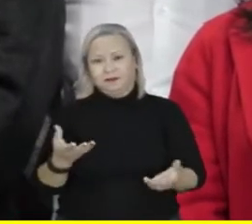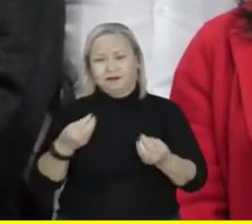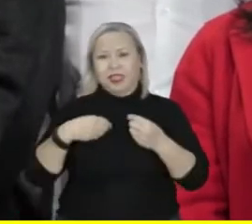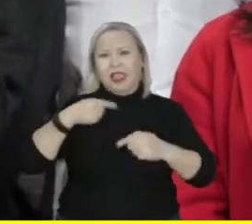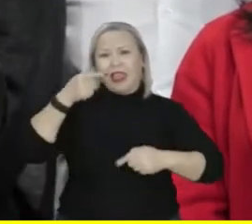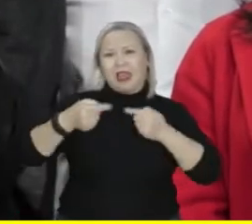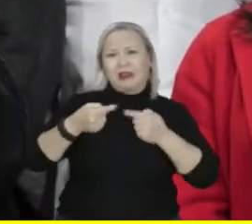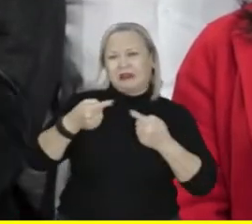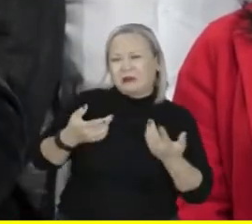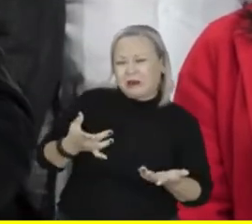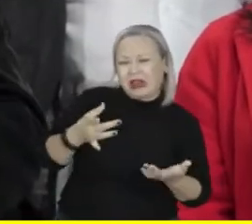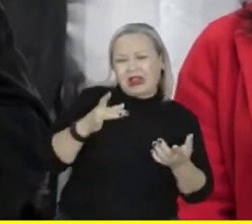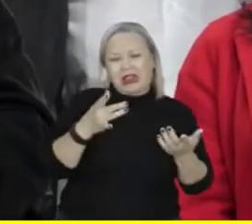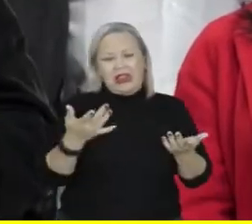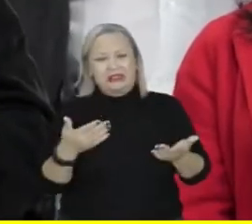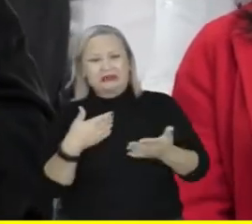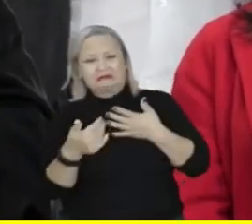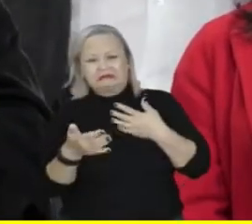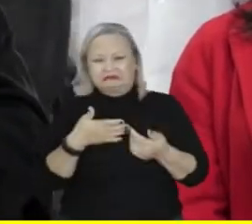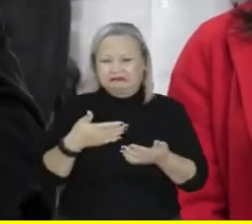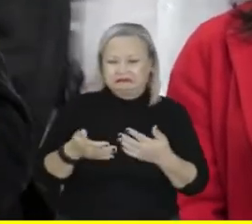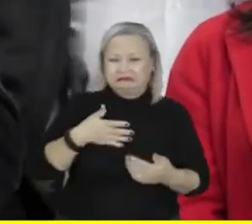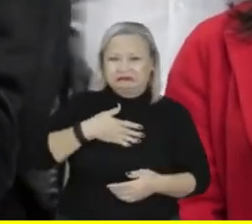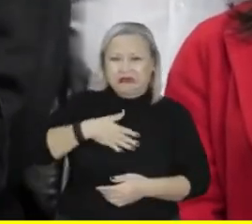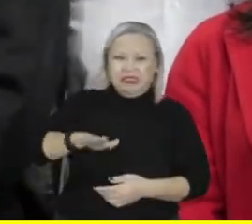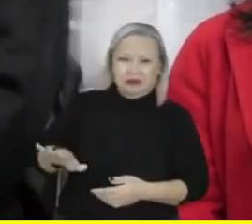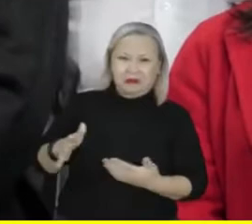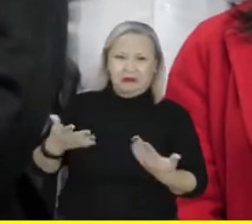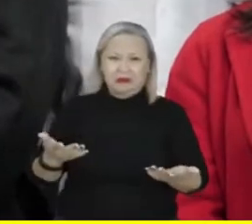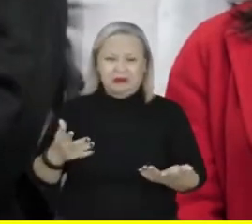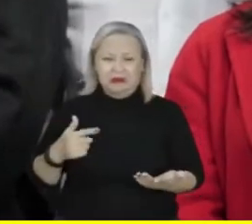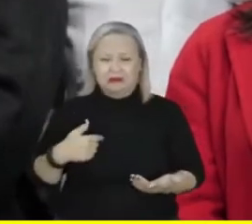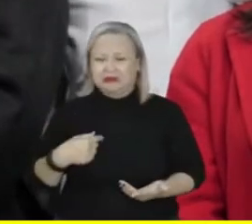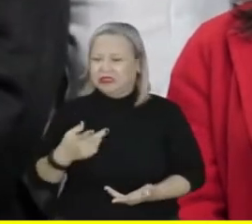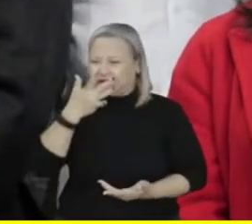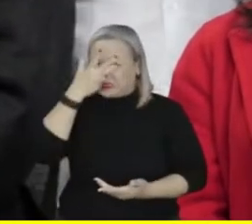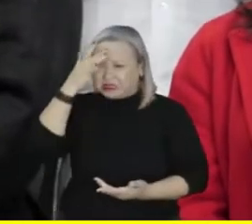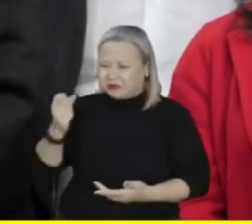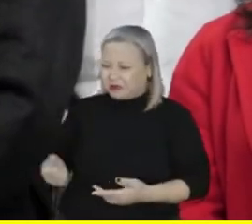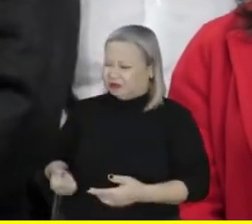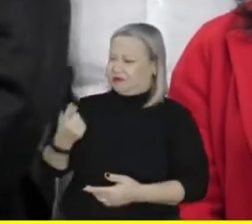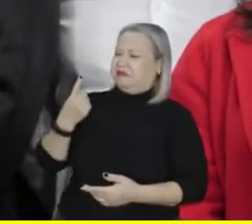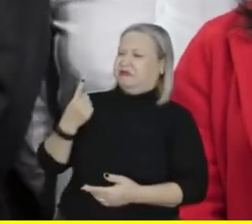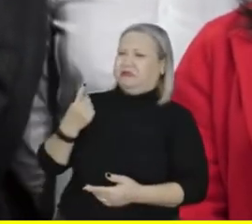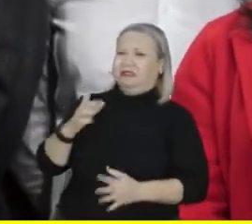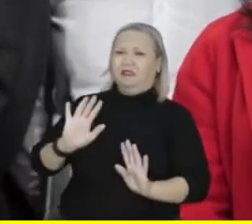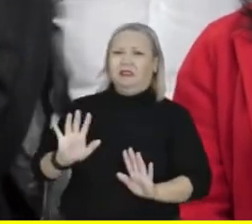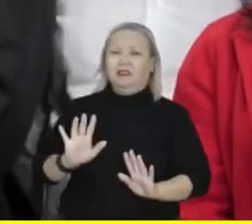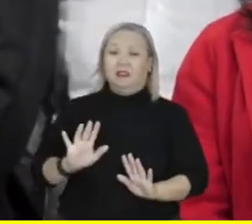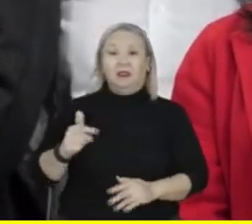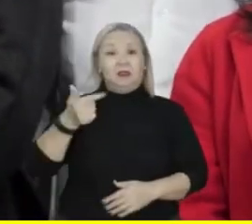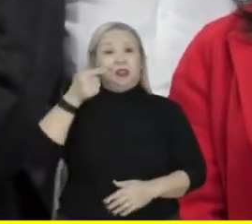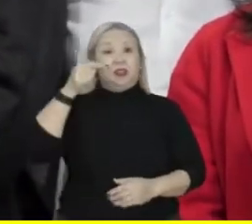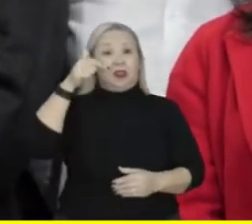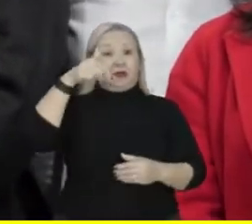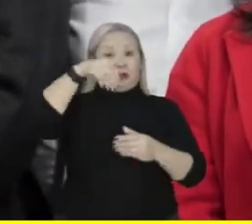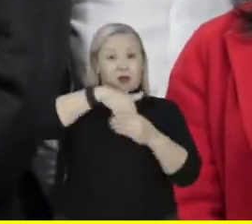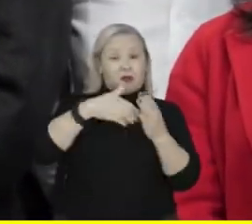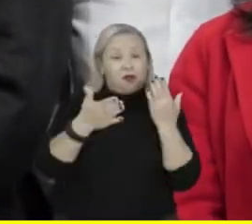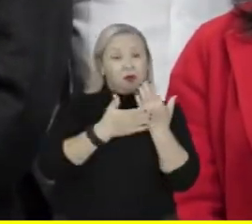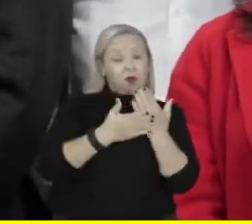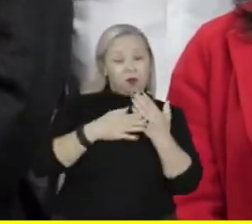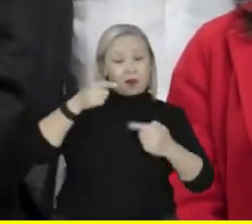muito porque ele debate sabe que a gente estranha vamos deixar o segundo turno para você poder debater só com ele